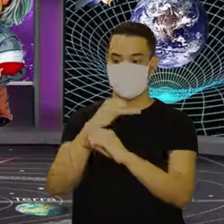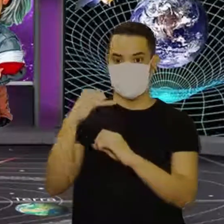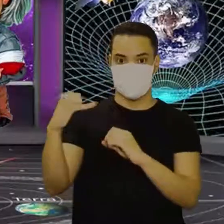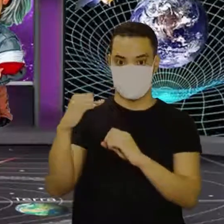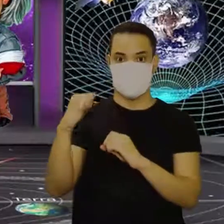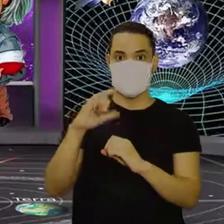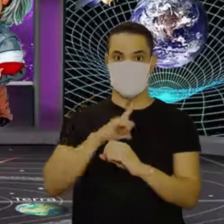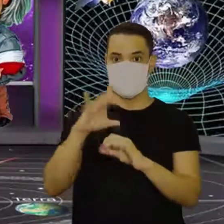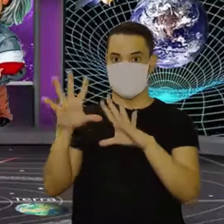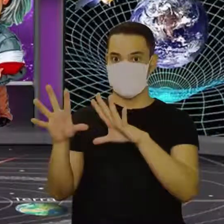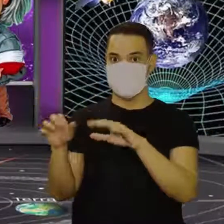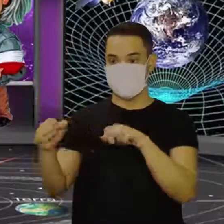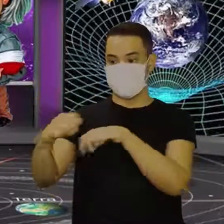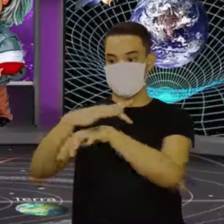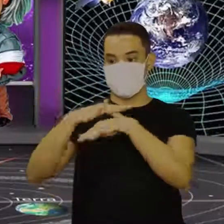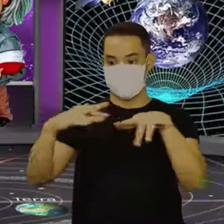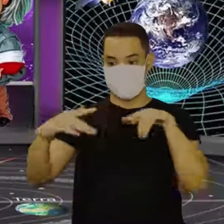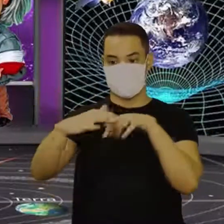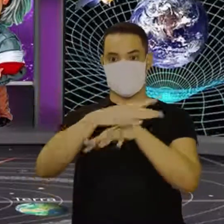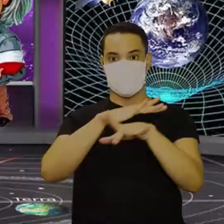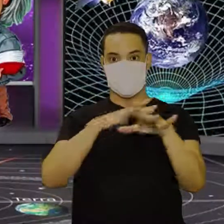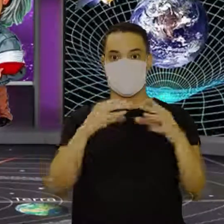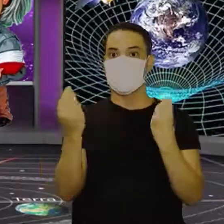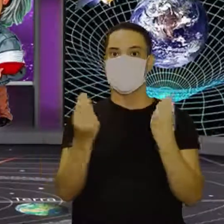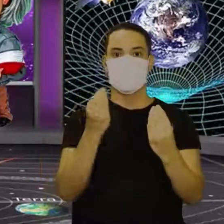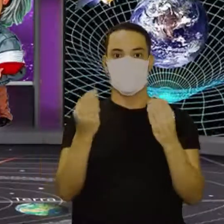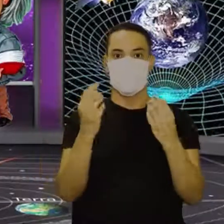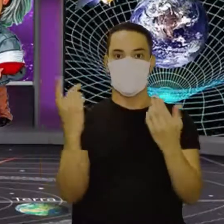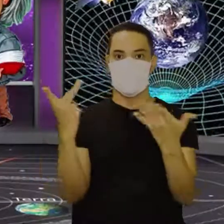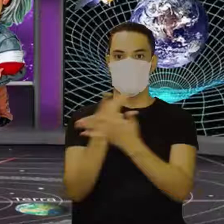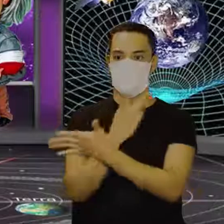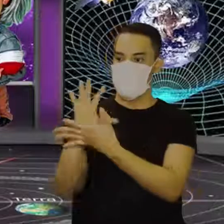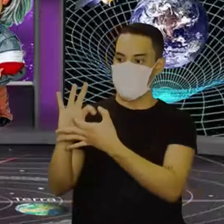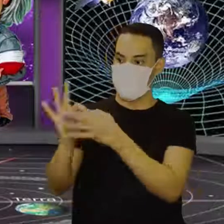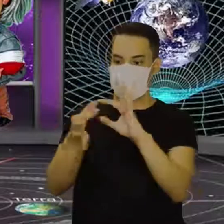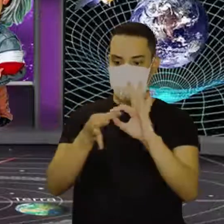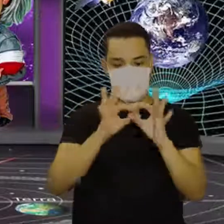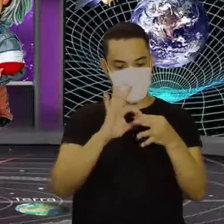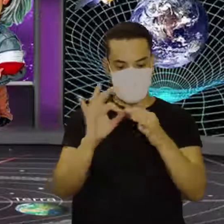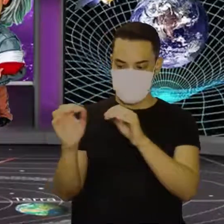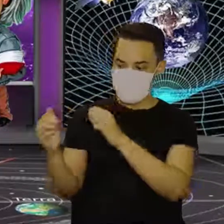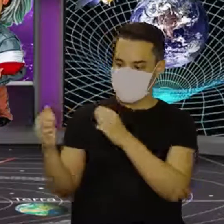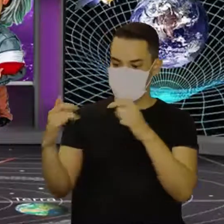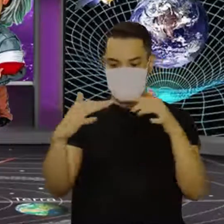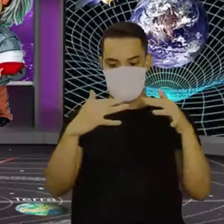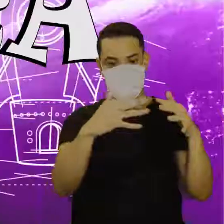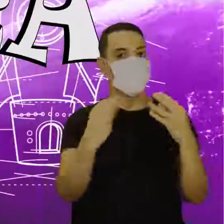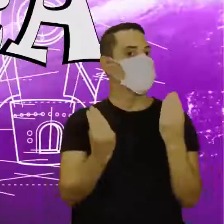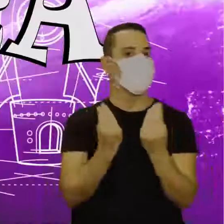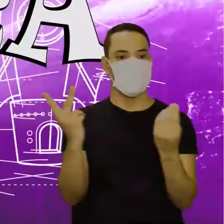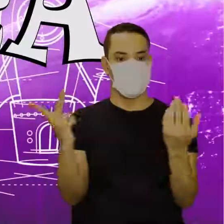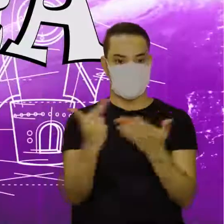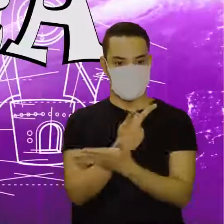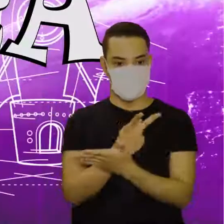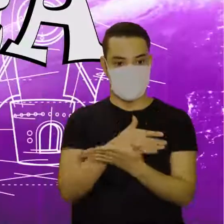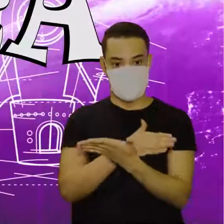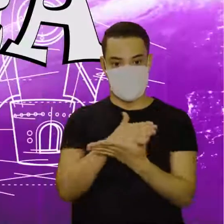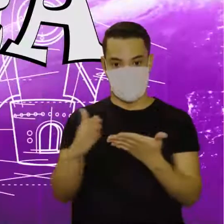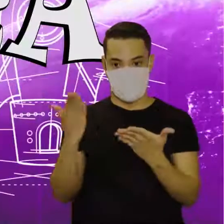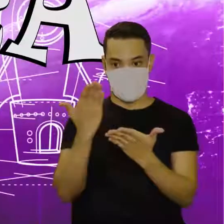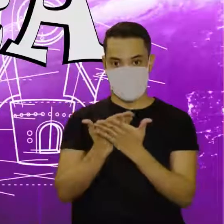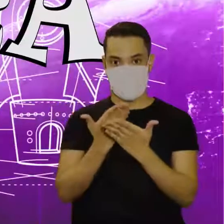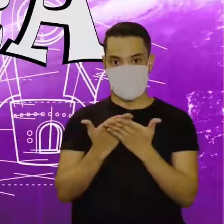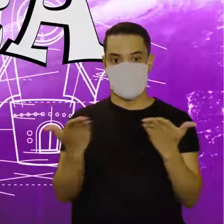correr de um lugar para o outro, que a gente fala de corrente elétrica, né? Só que o que faz isso acontecer? Vamos lá? Então, começando aí nossa aula de